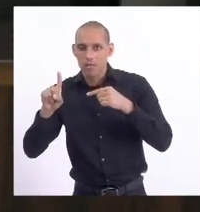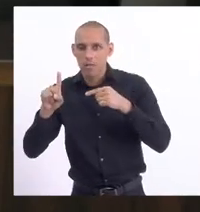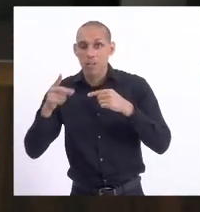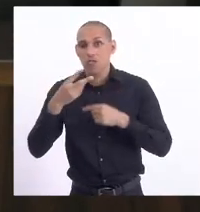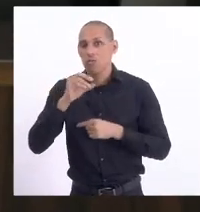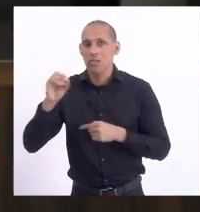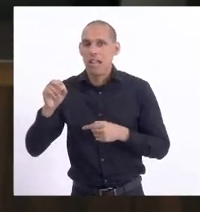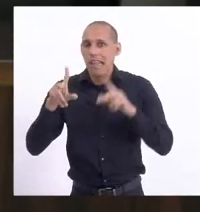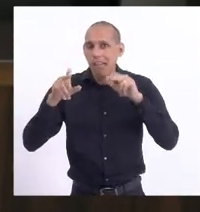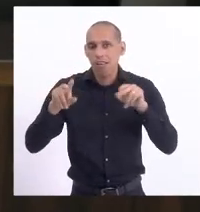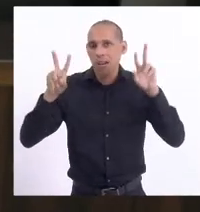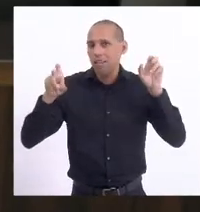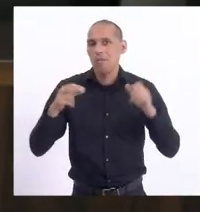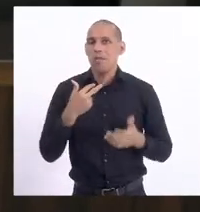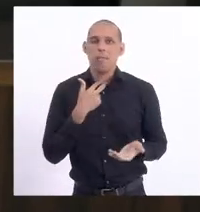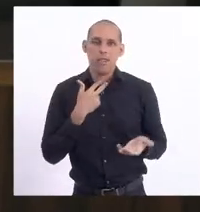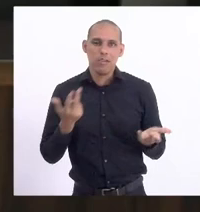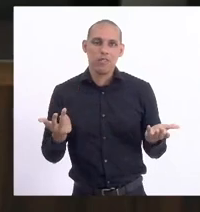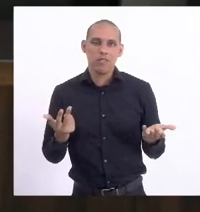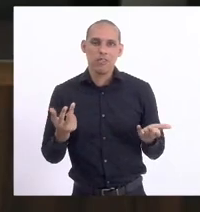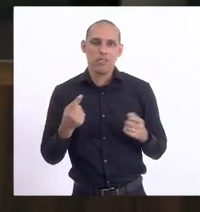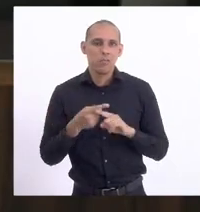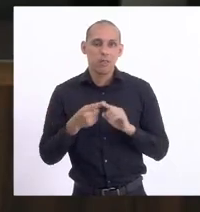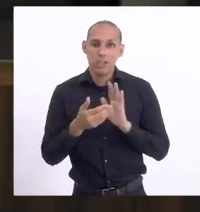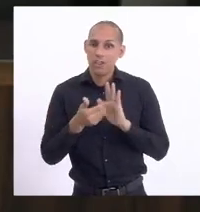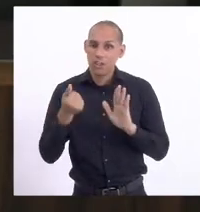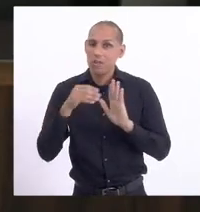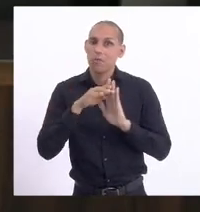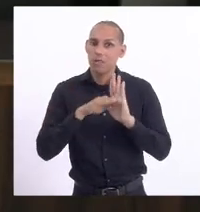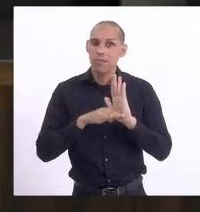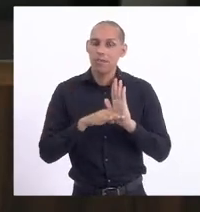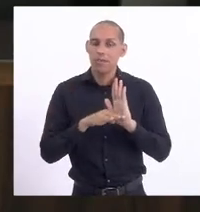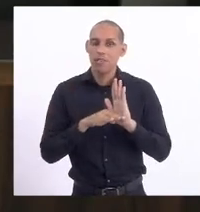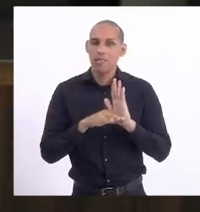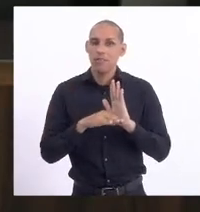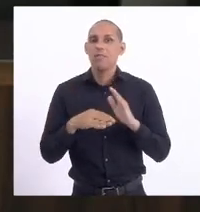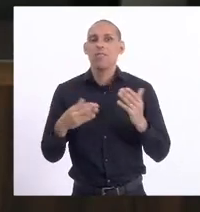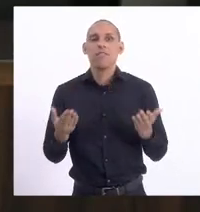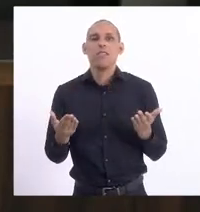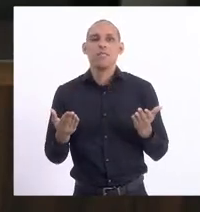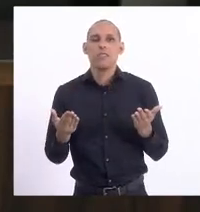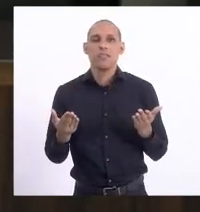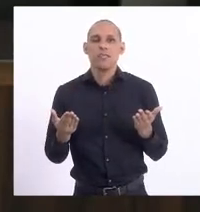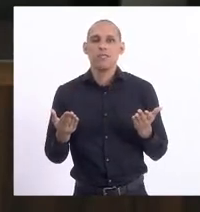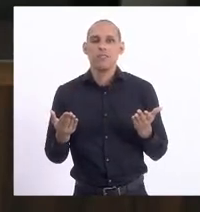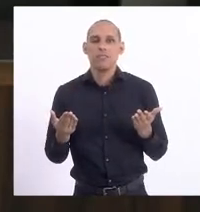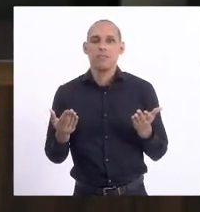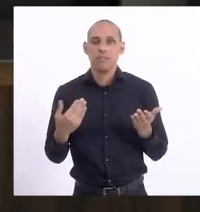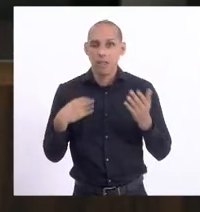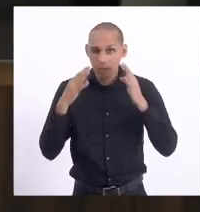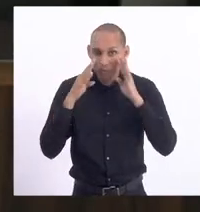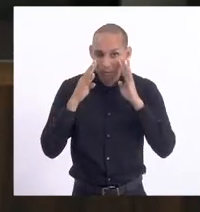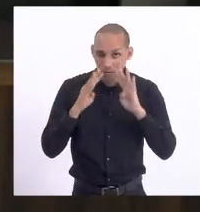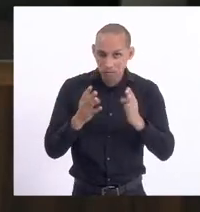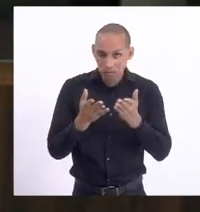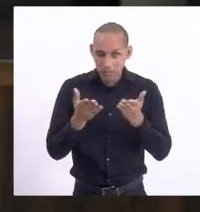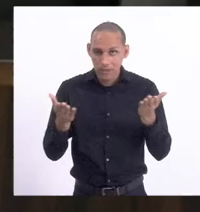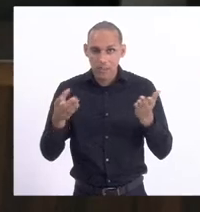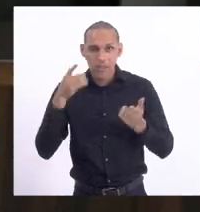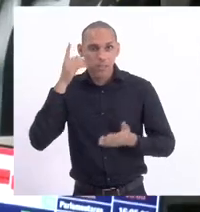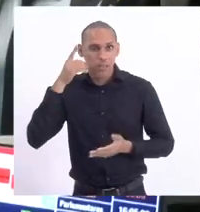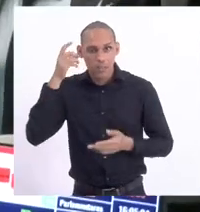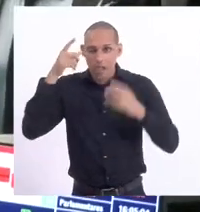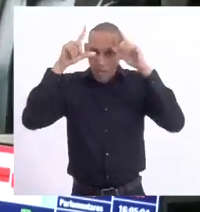ordens sobre o mesmo tema, ainda mais que está retirado de pauta. Então, estou chamando a atenção, inclusive, de Vossa Excelência, deputado enfermeiro.